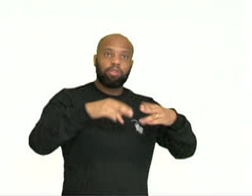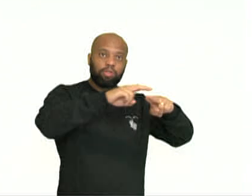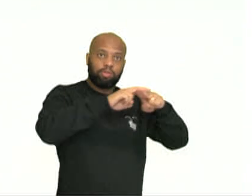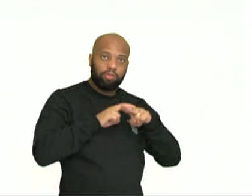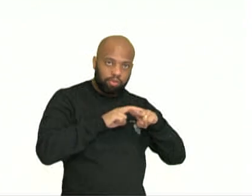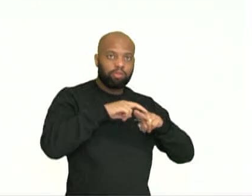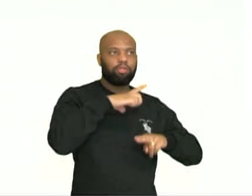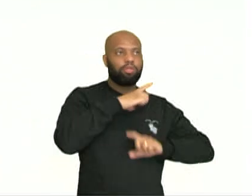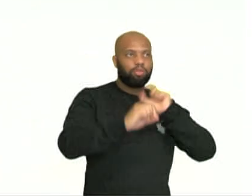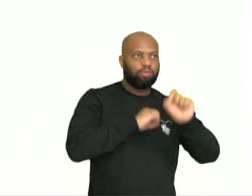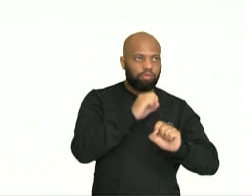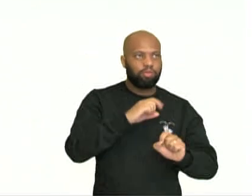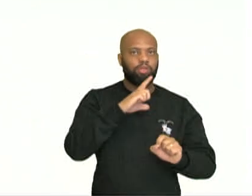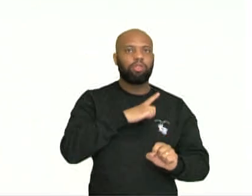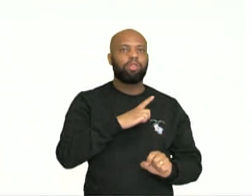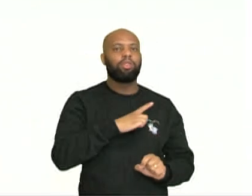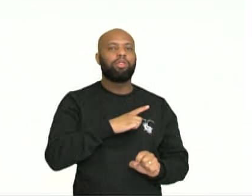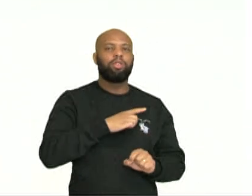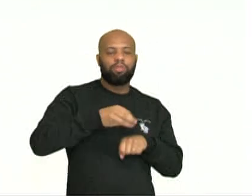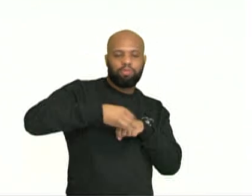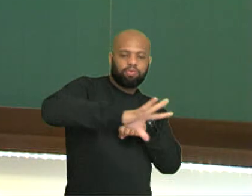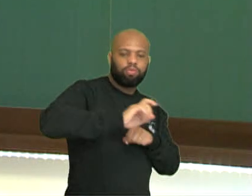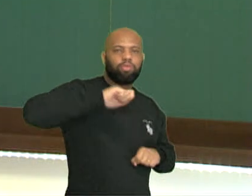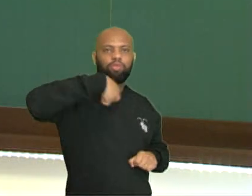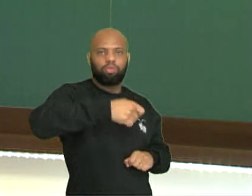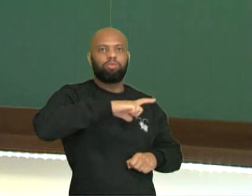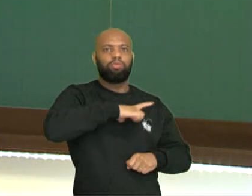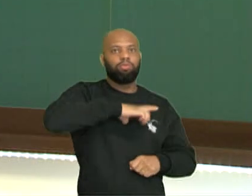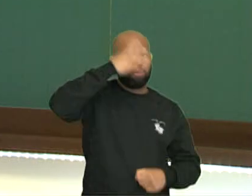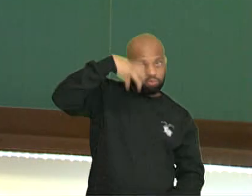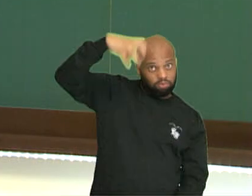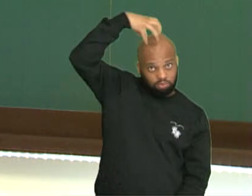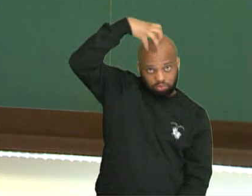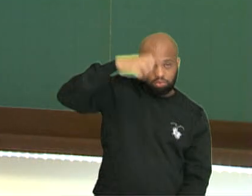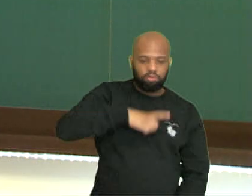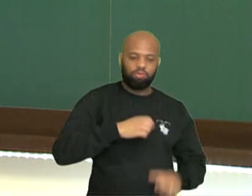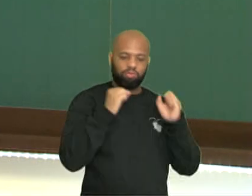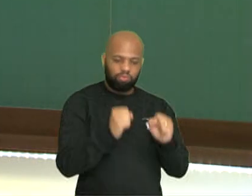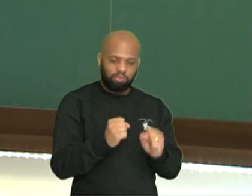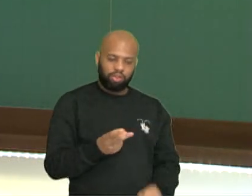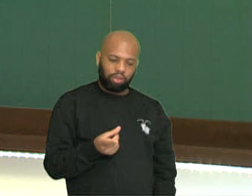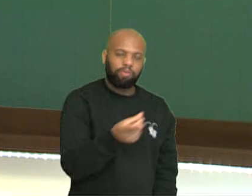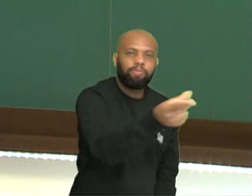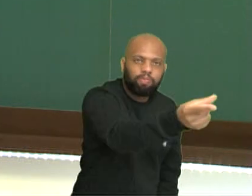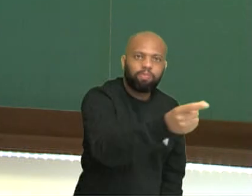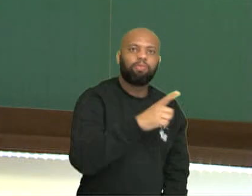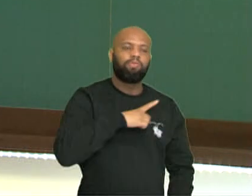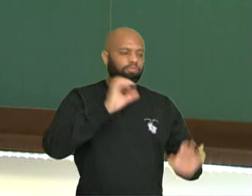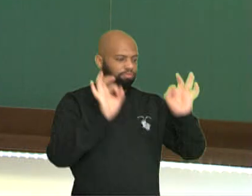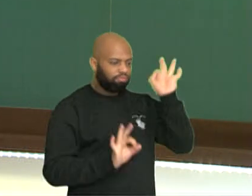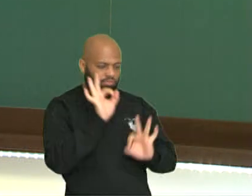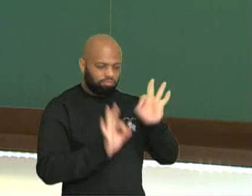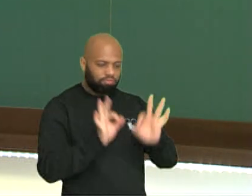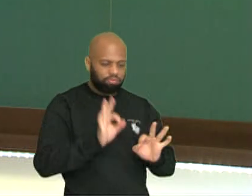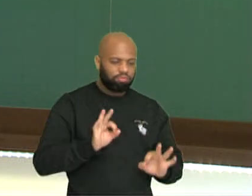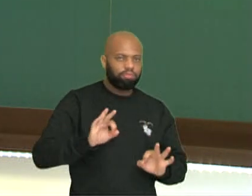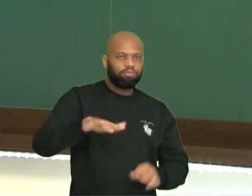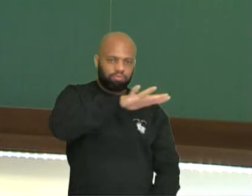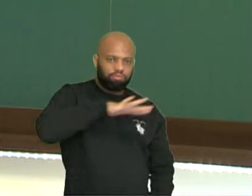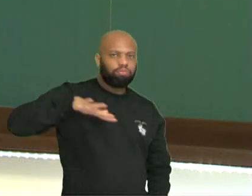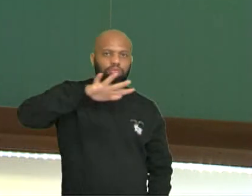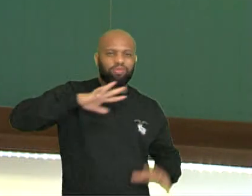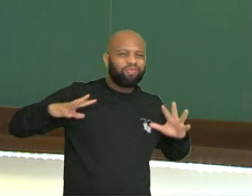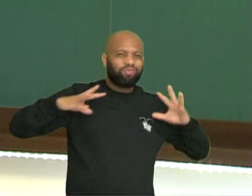logicamente, vinha a orientação de um monarca de poder vitalício que se organizava em todo o território